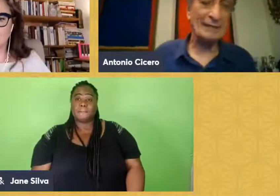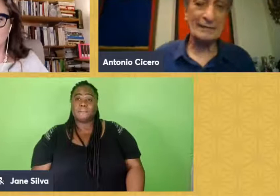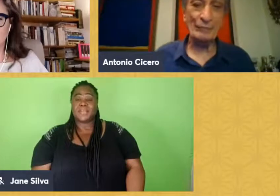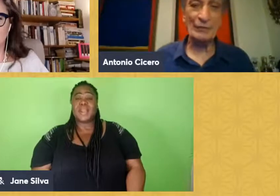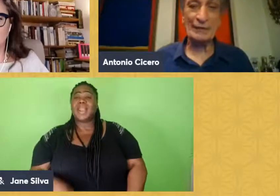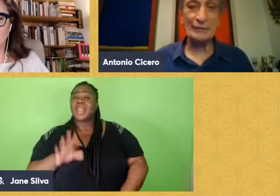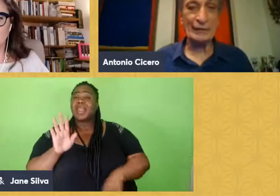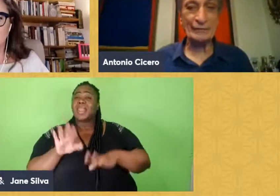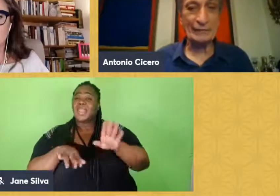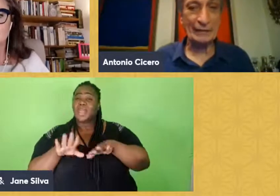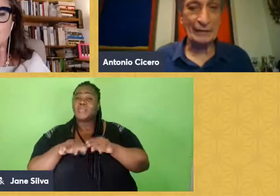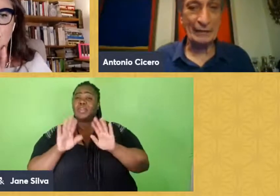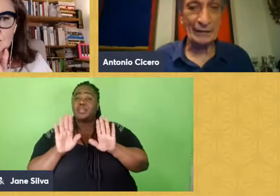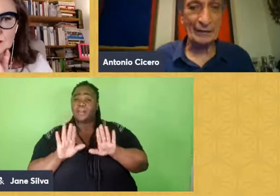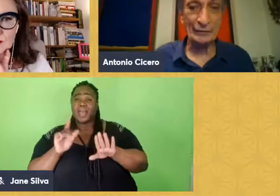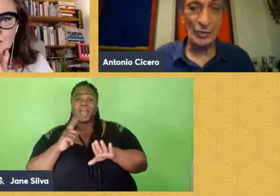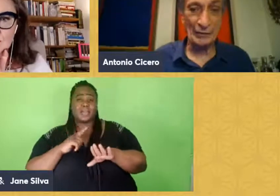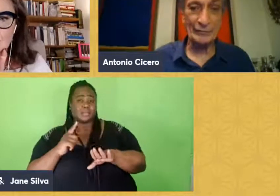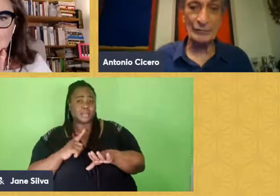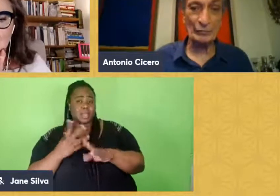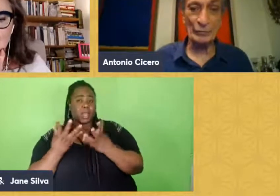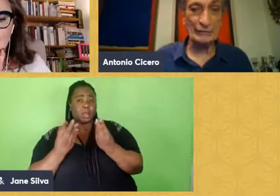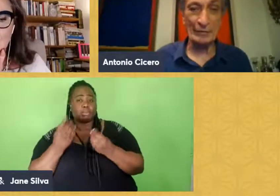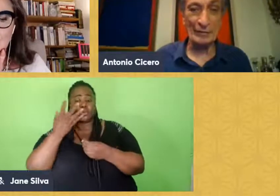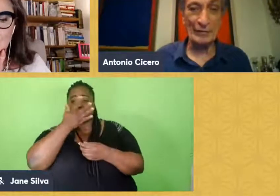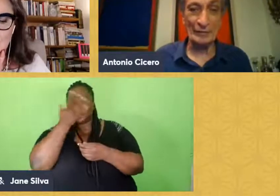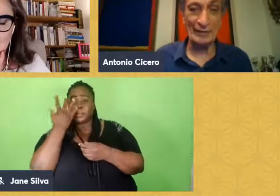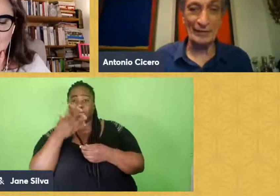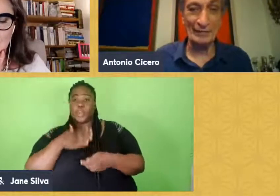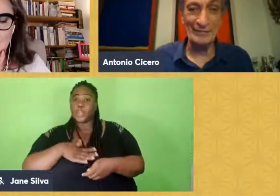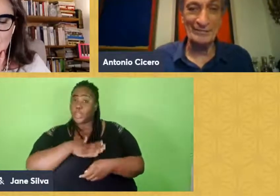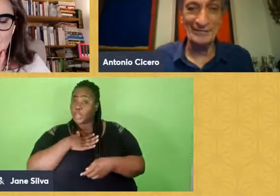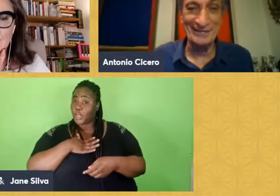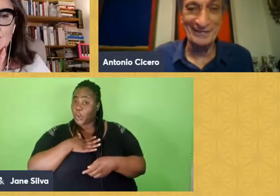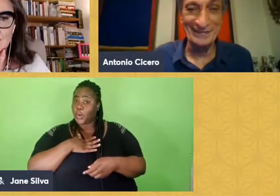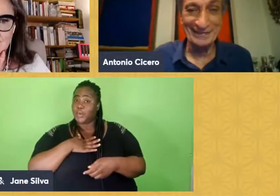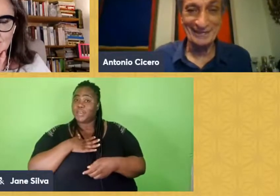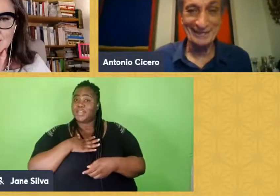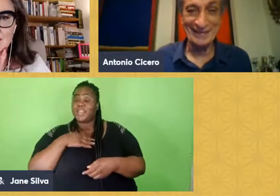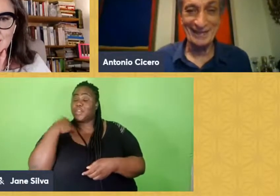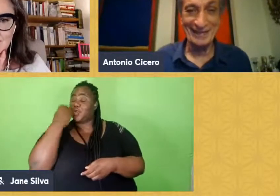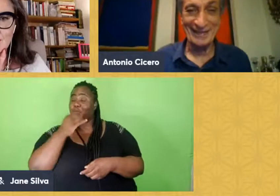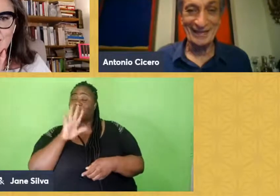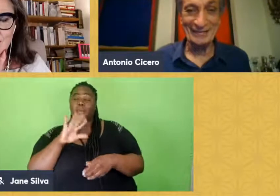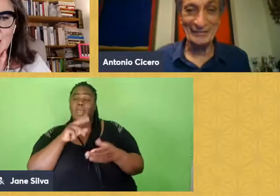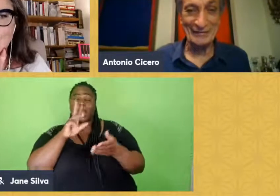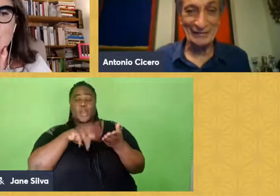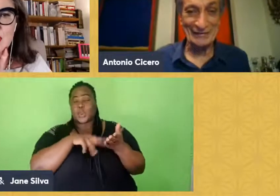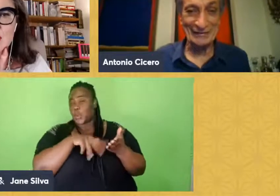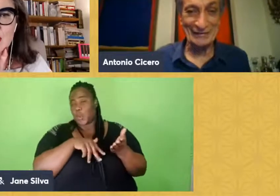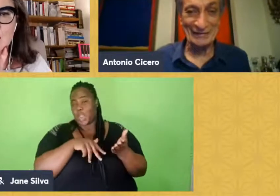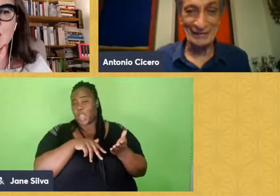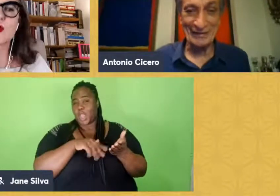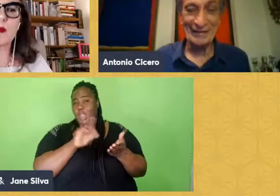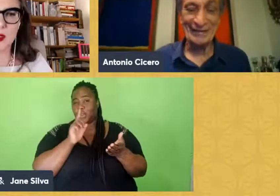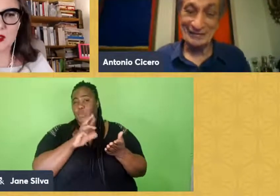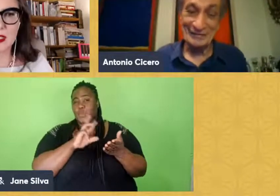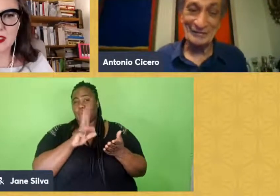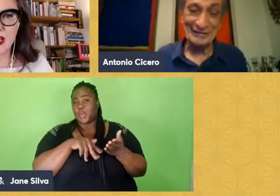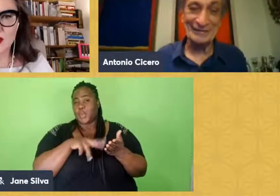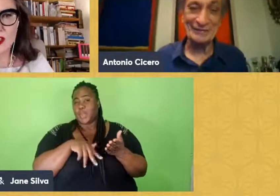Talvez, mas há muita gente que gosta de música, mas não lê, né? Não necessariamente,